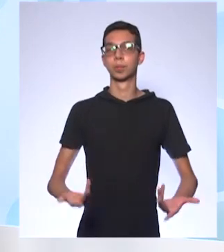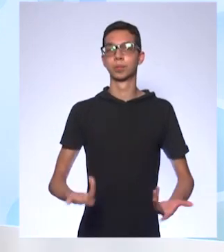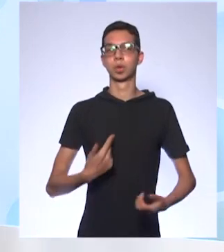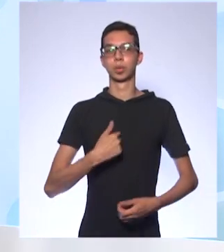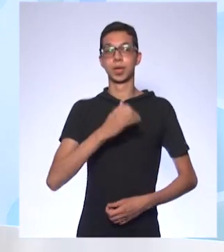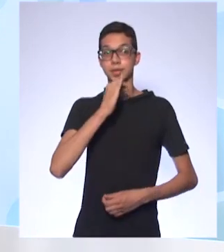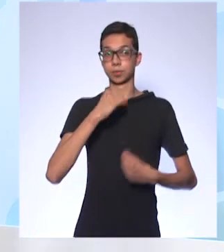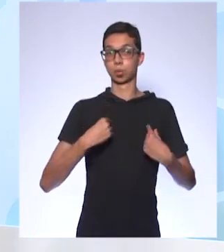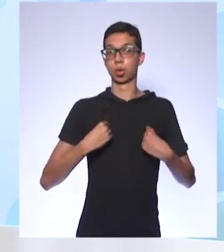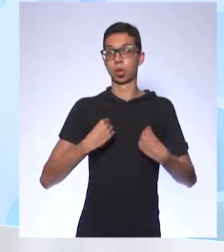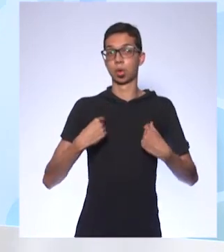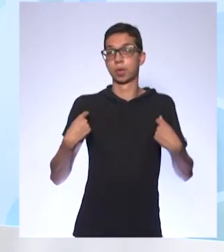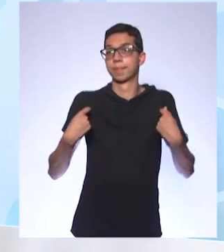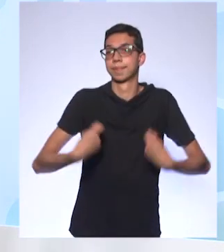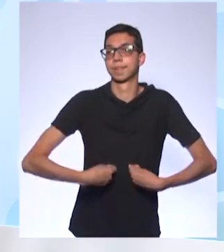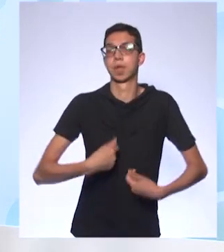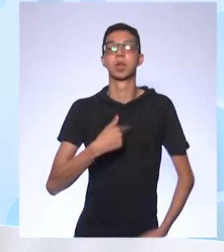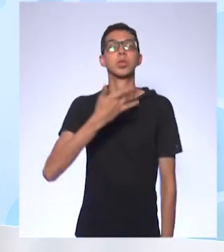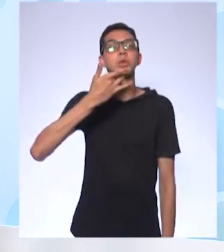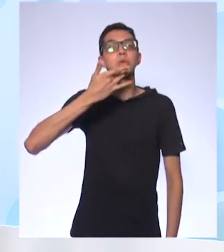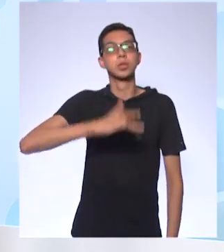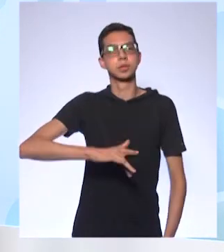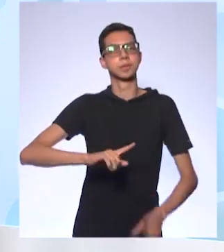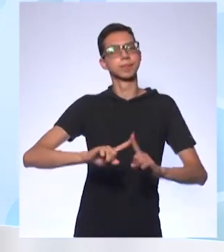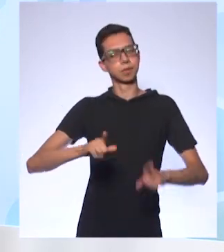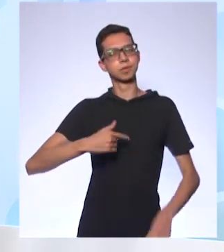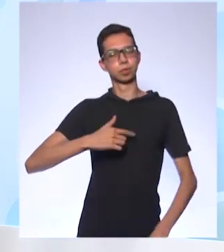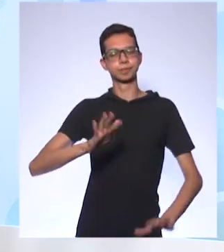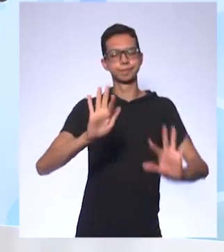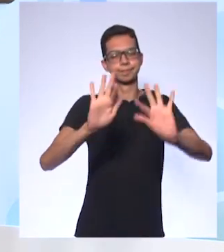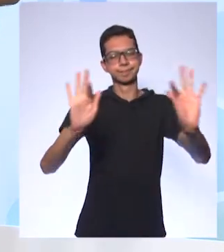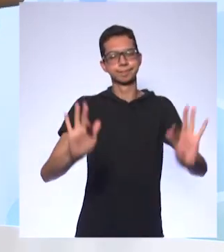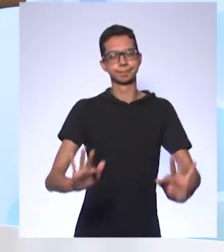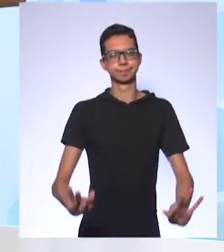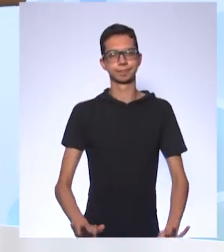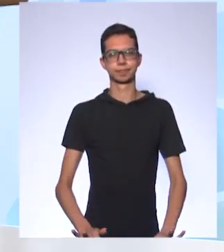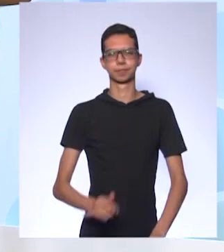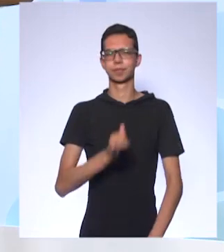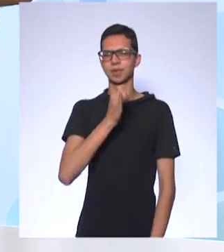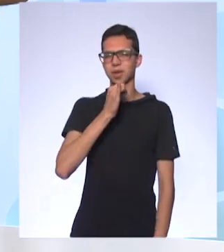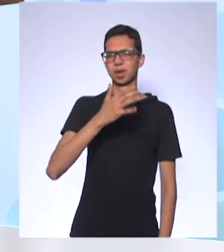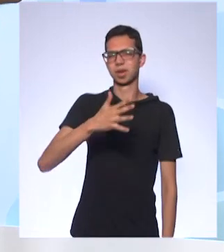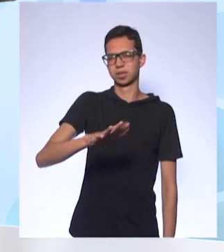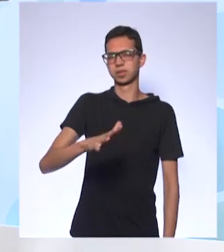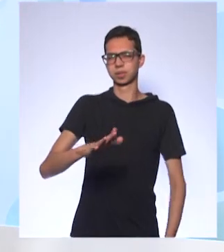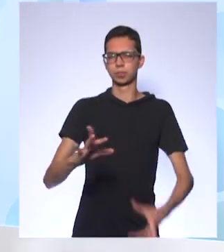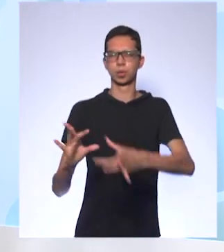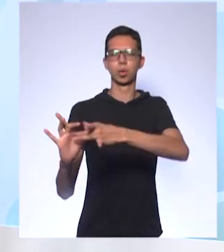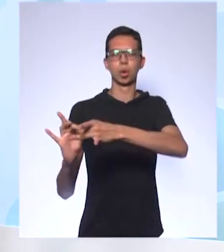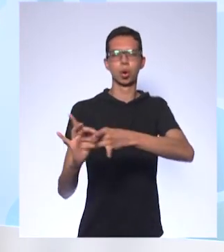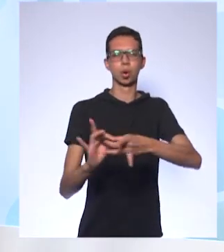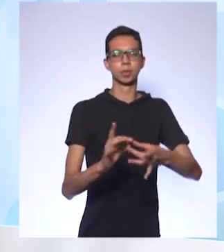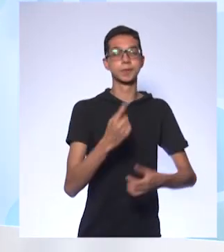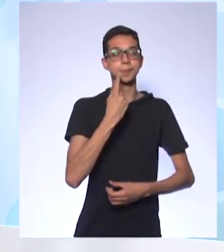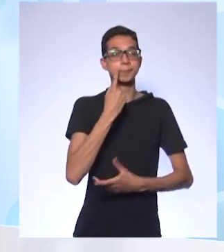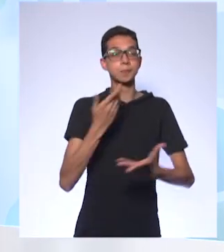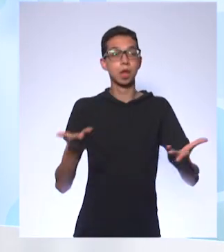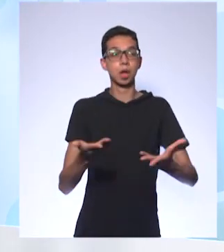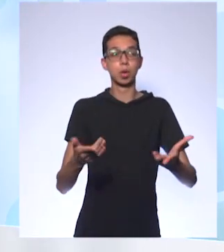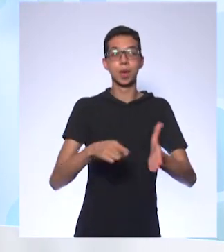né? E fiquei feliz. Seria mais ou menos isso. A gente vai ver o que está pedindo a questão. Vamos lá nas